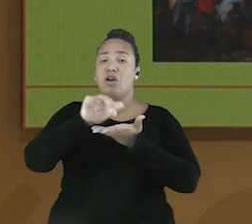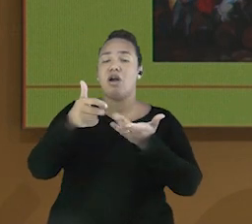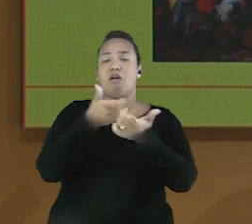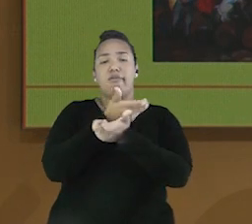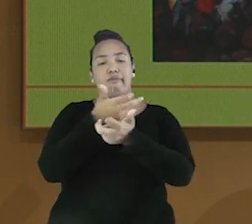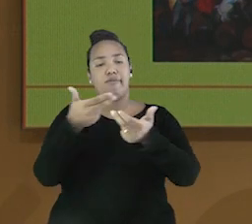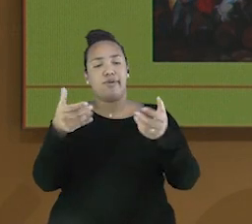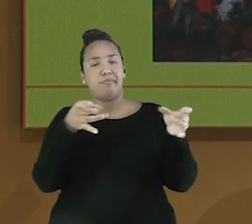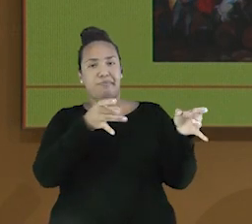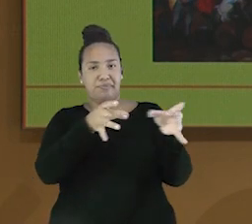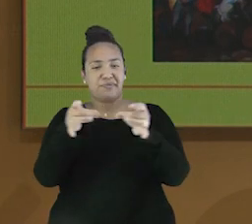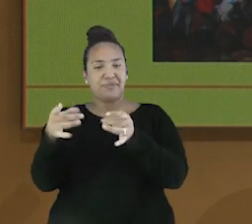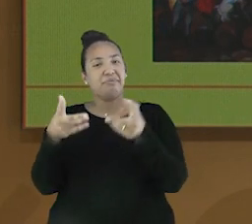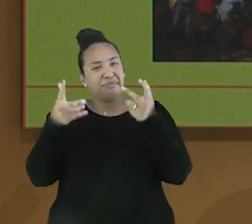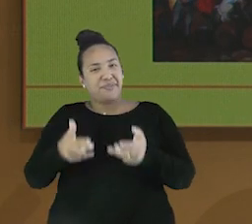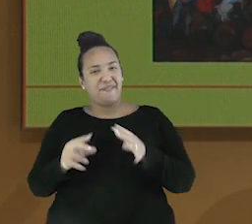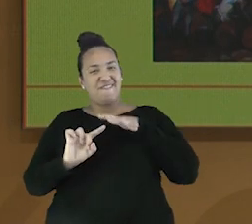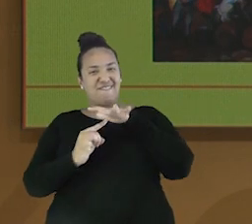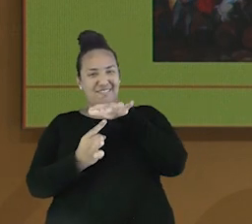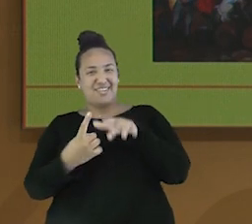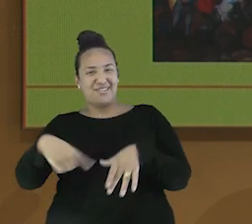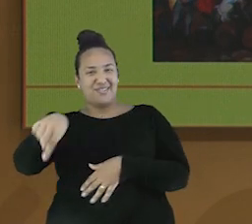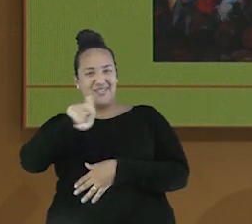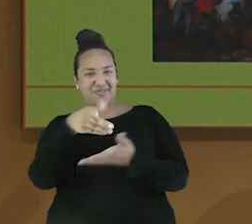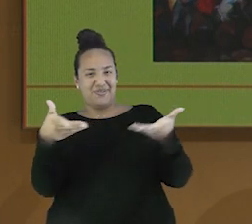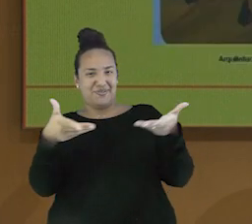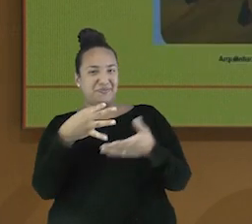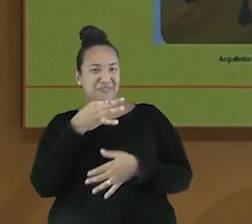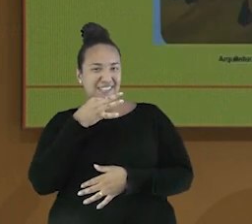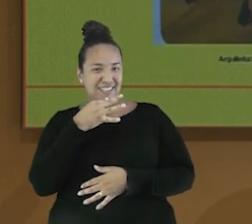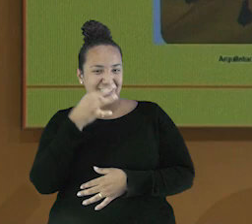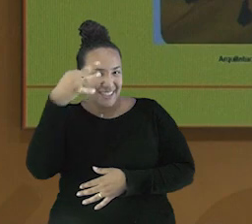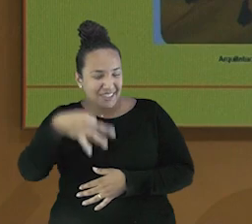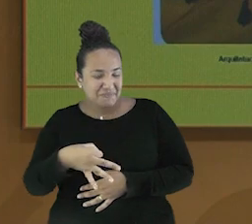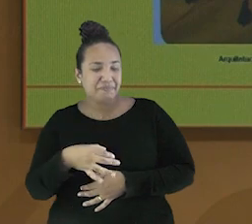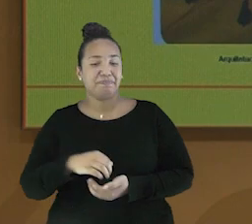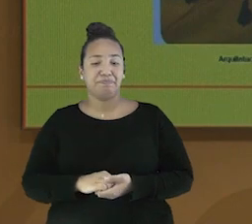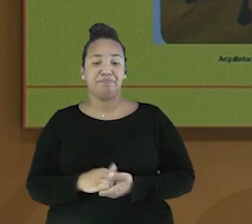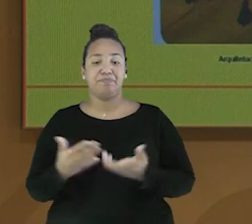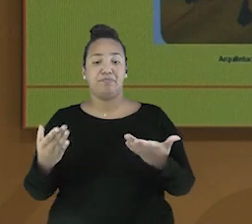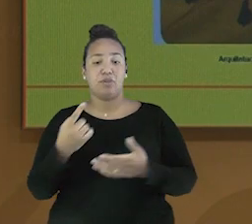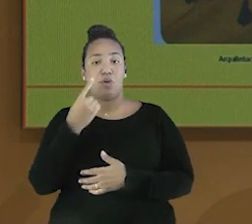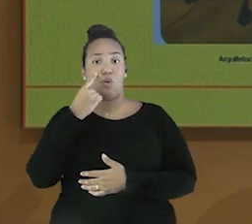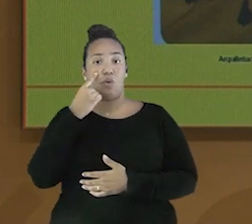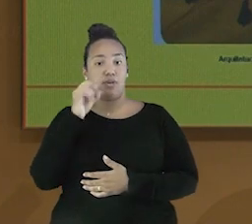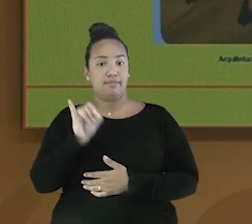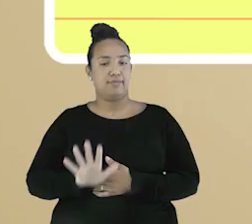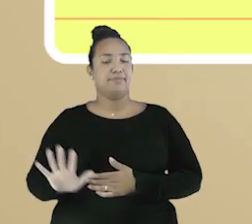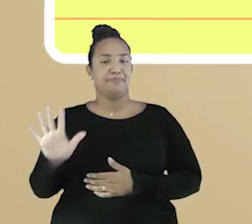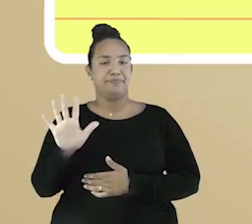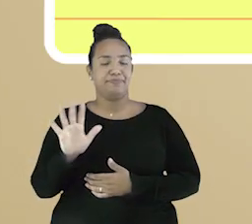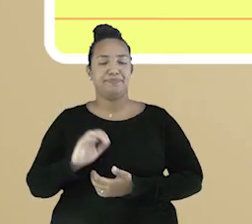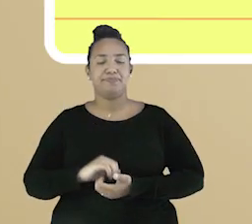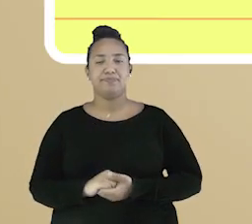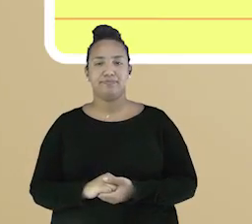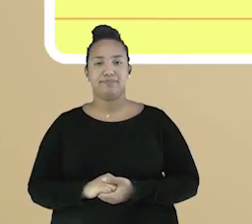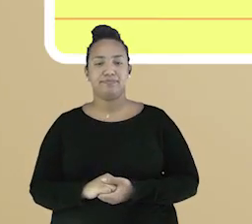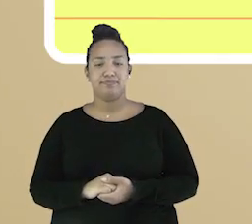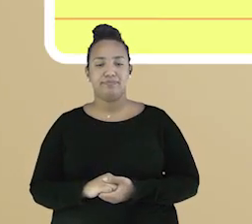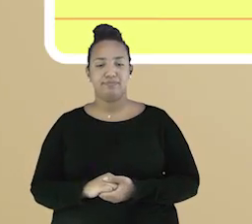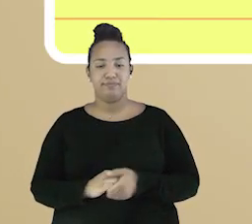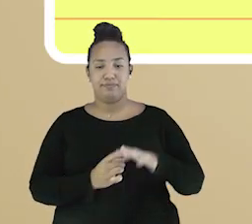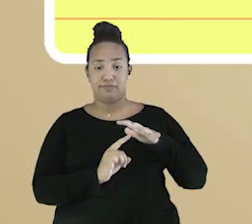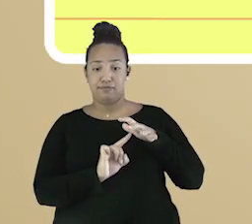expostas. Uma verdadeira feira, não é mesmo? Agora, observe essa outra imagem. As